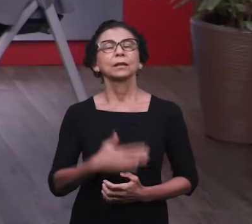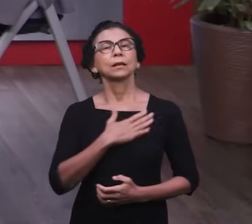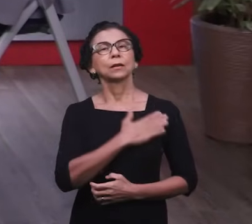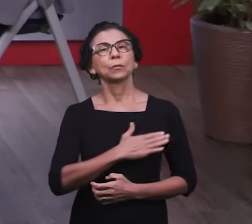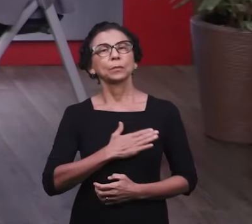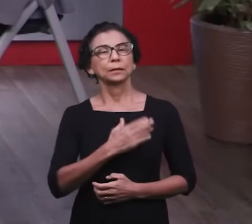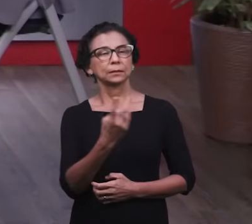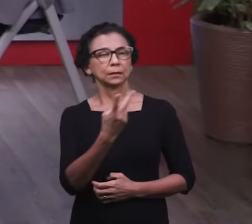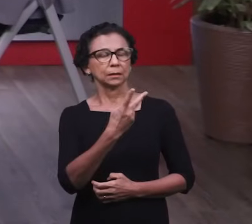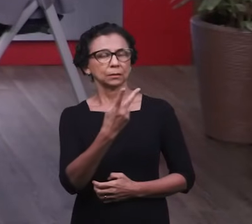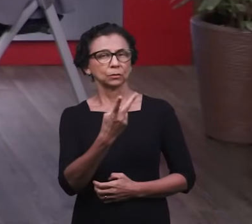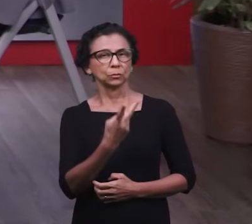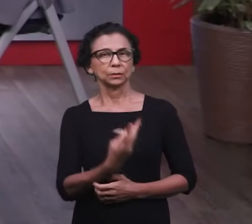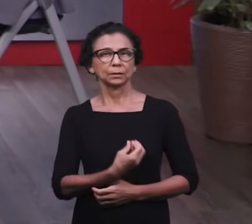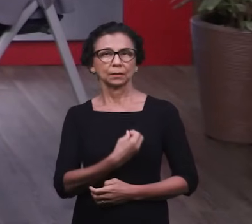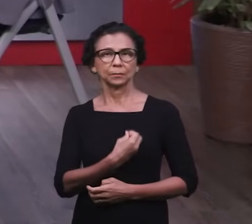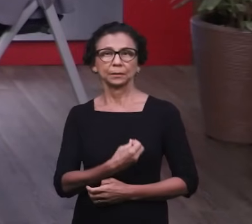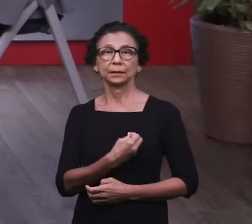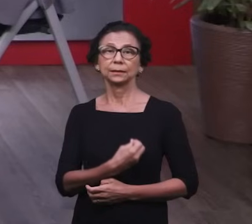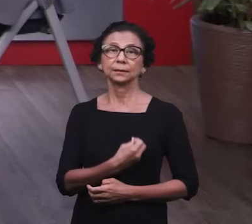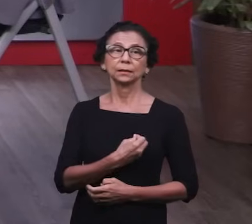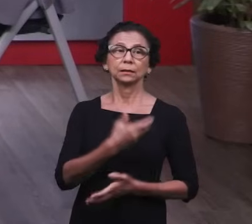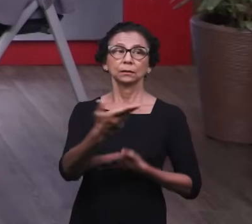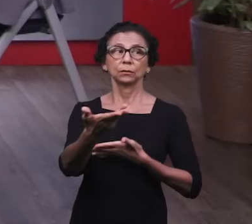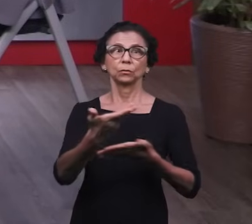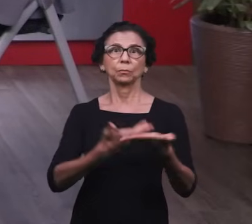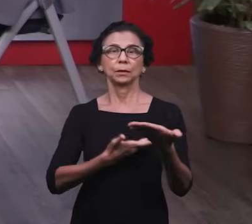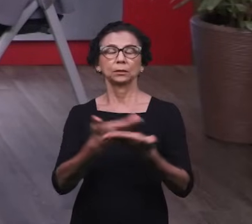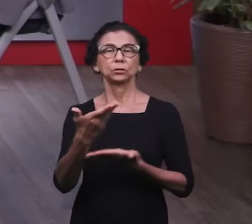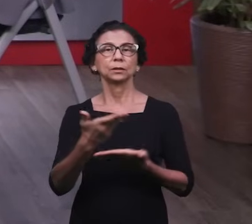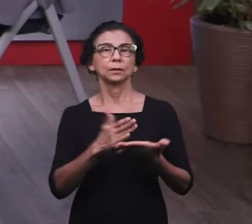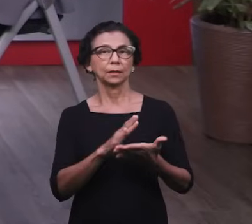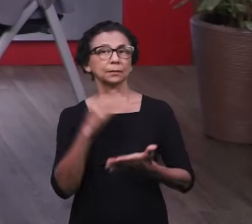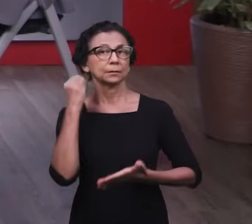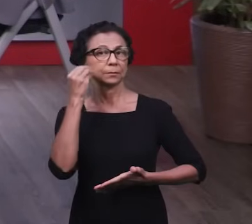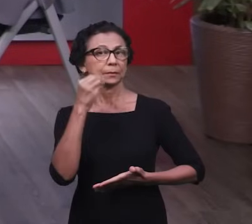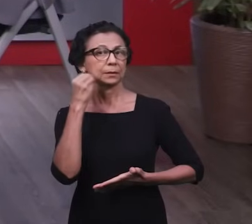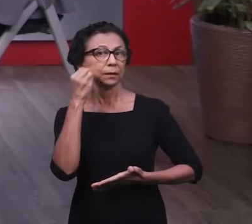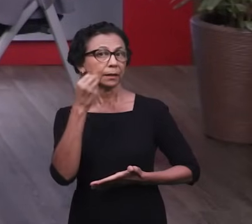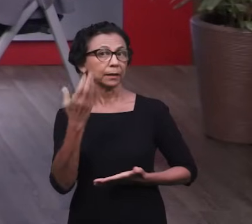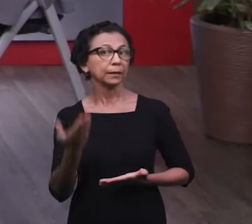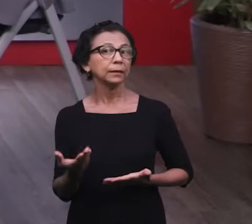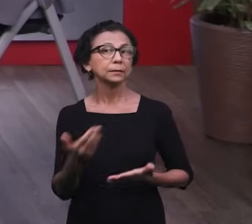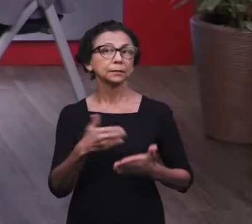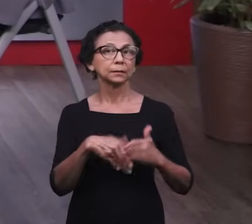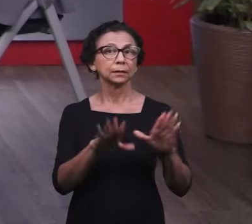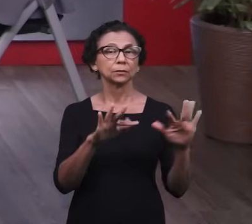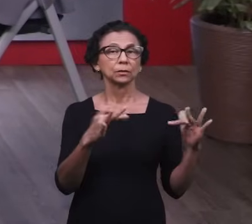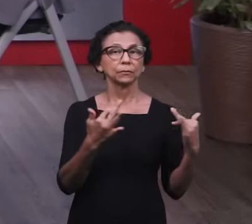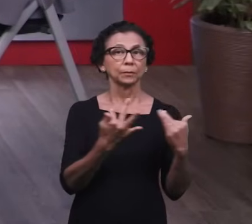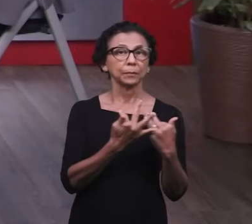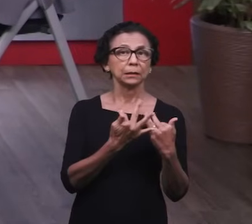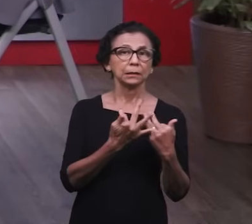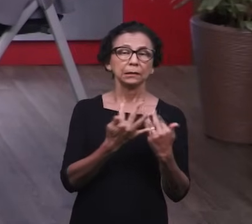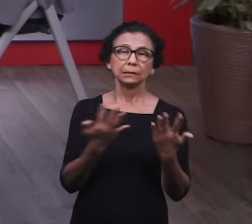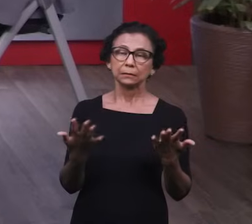conosco, trazer para nós um pouco dessa vivência prática, dentro do lar, na família.